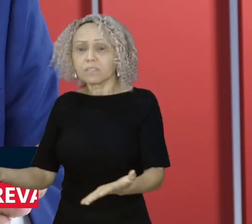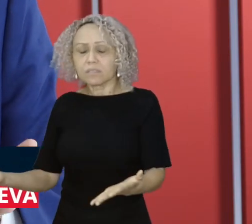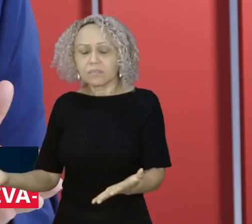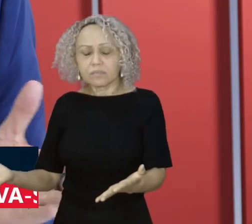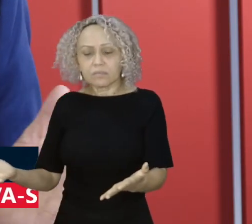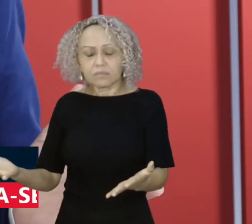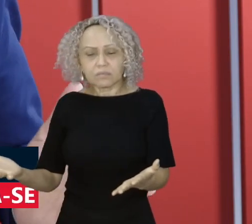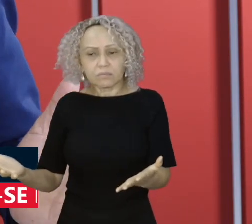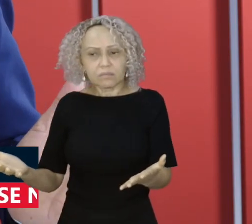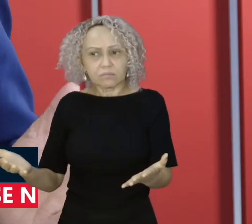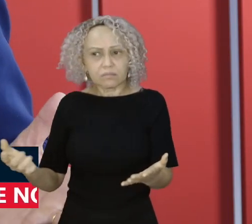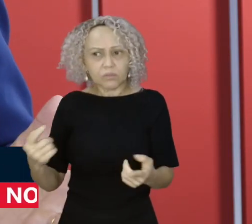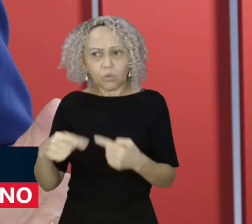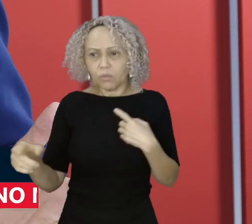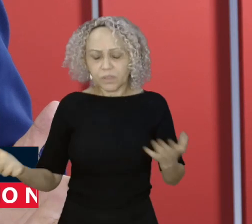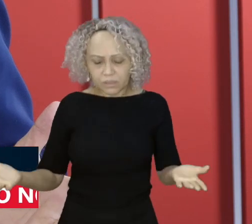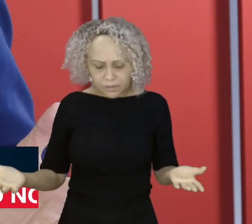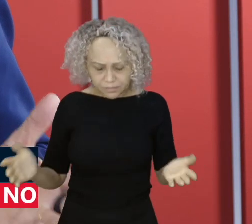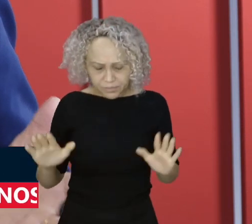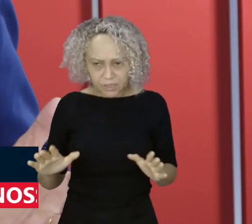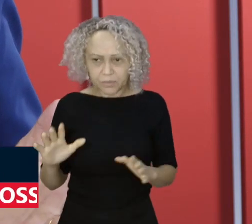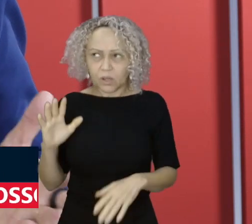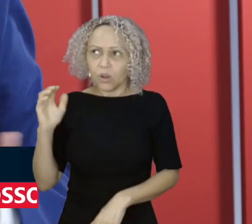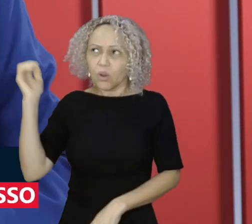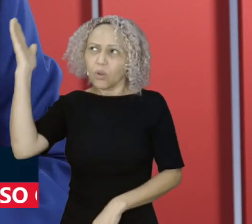nós chegamos a quase 7 milhões